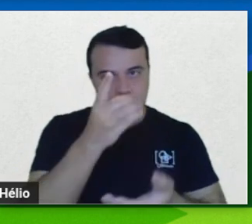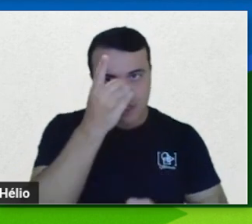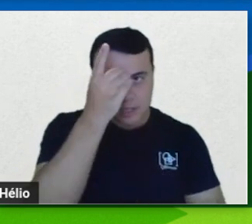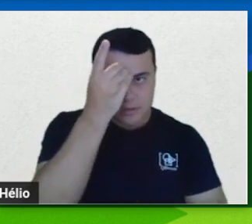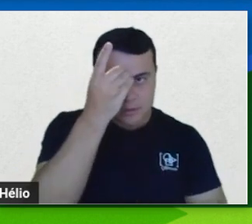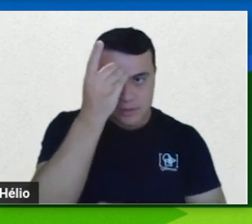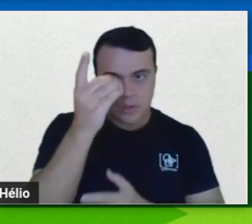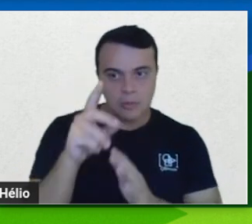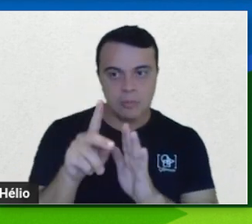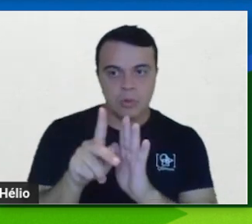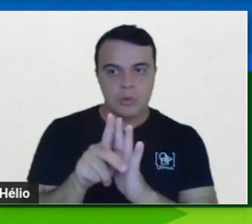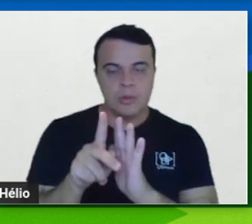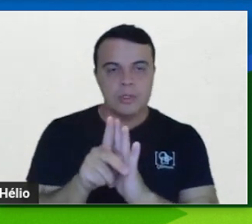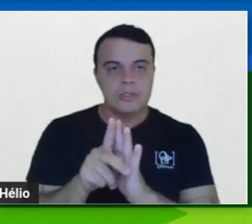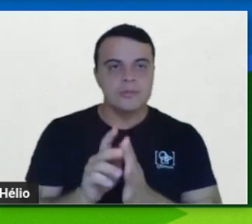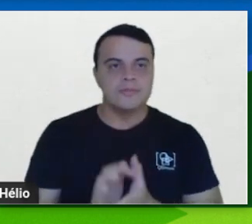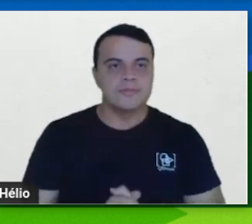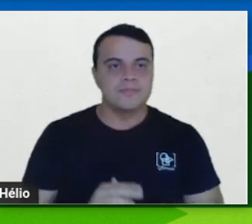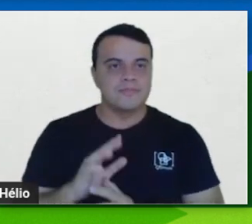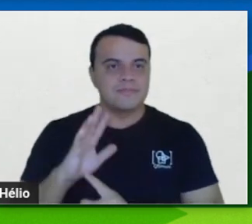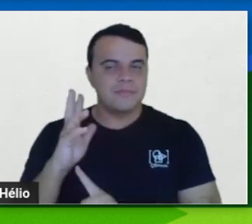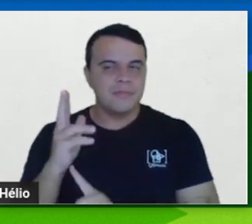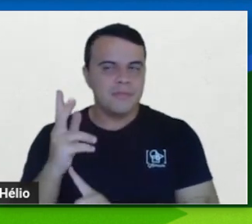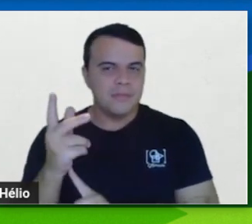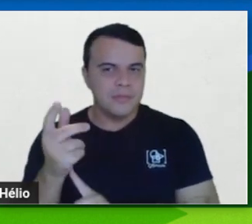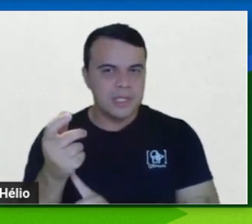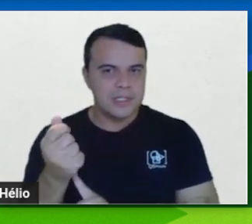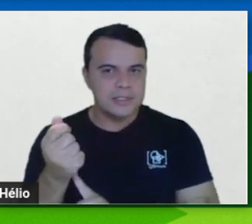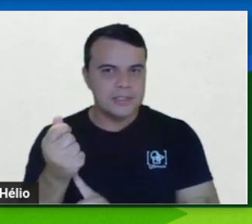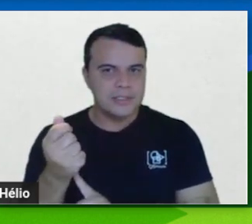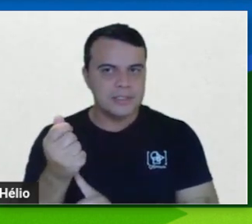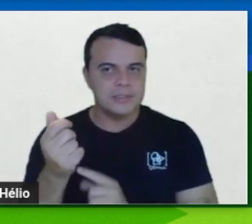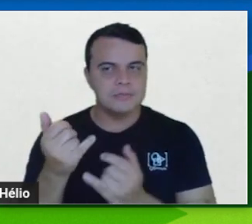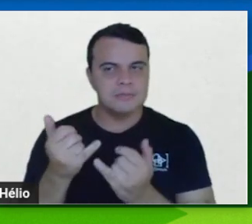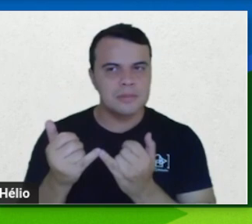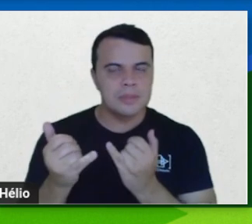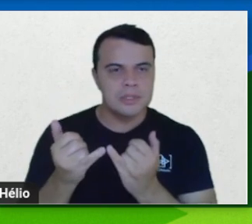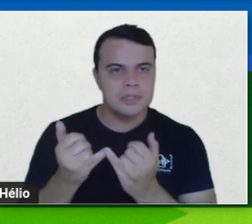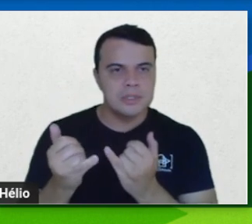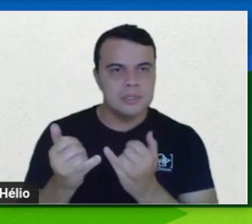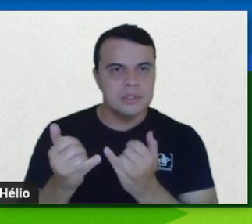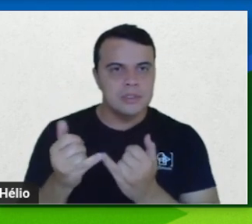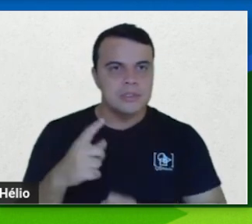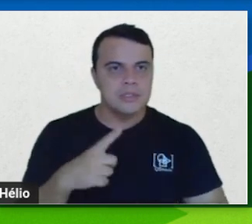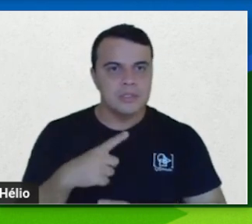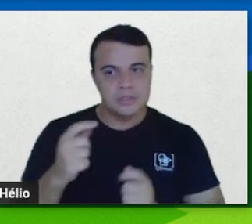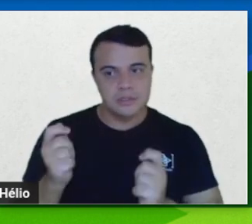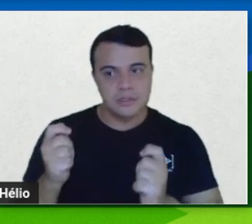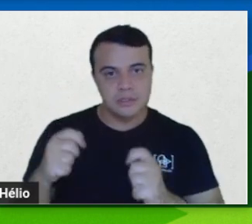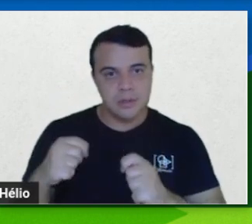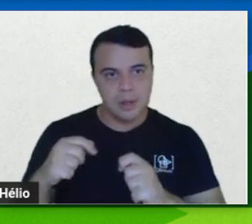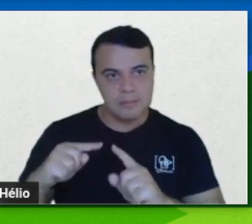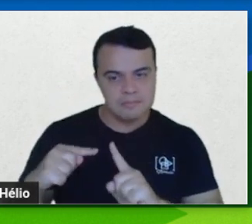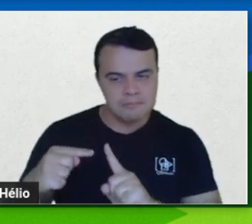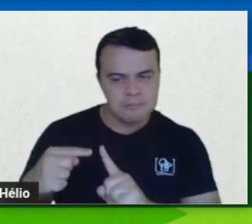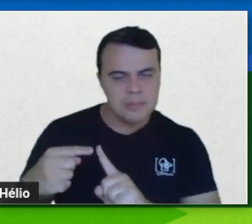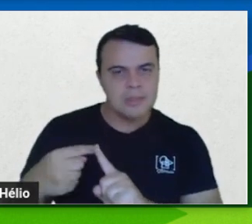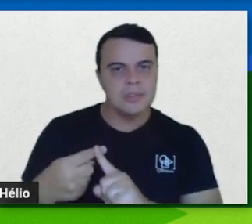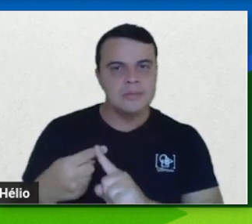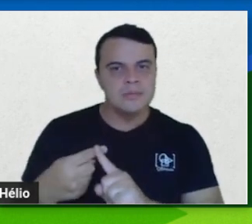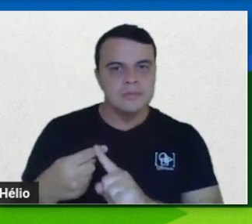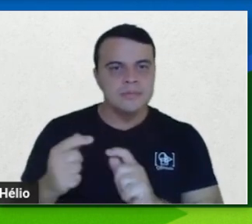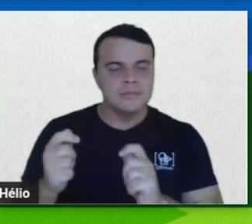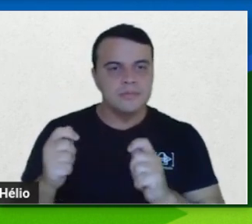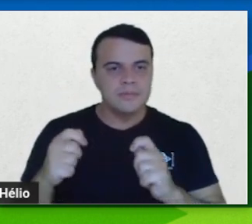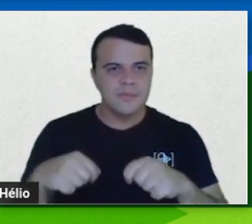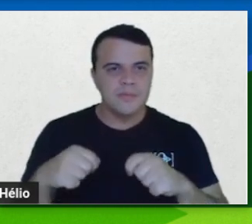criatividade na artes, ela vai potencializar essa